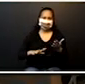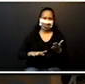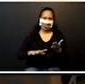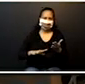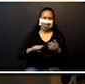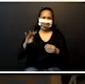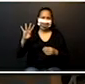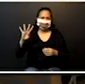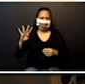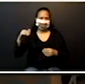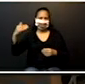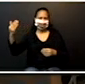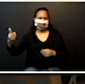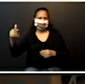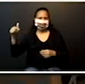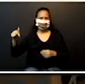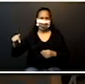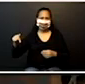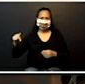a 7.